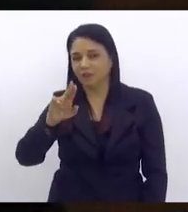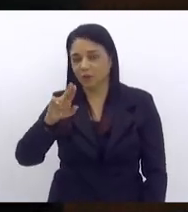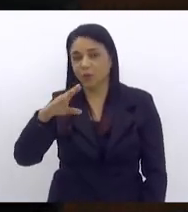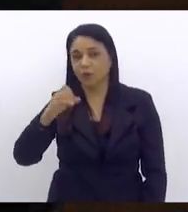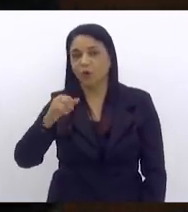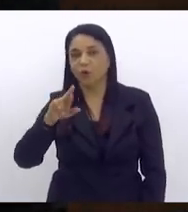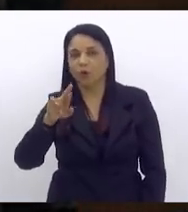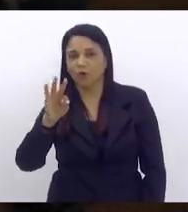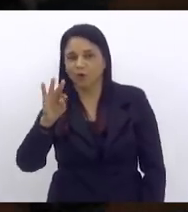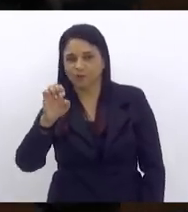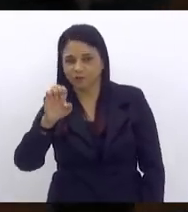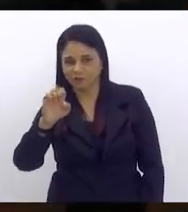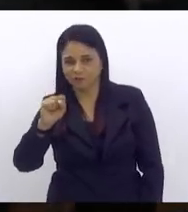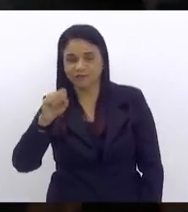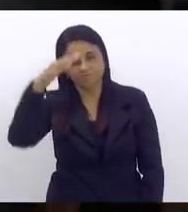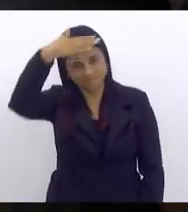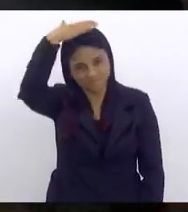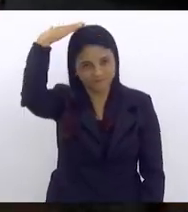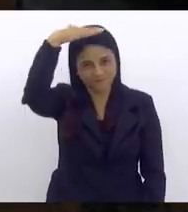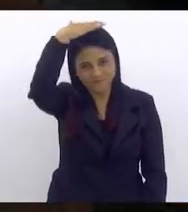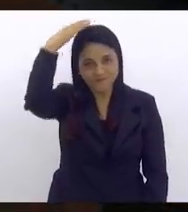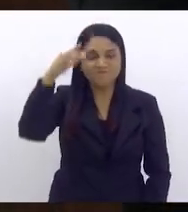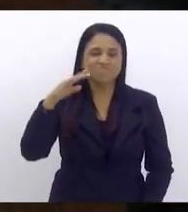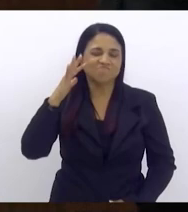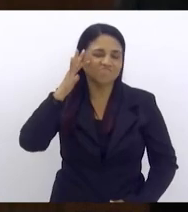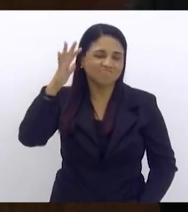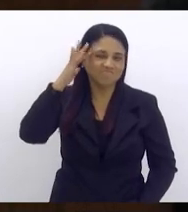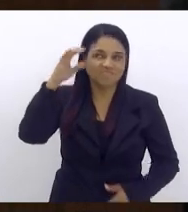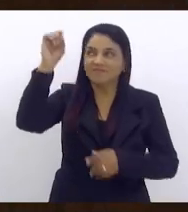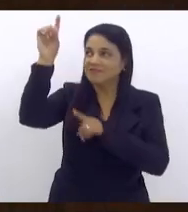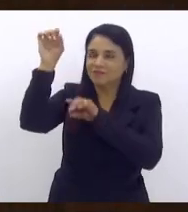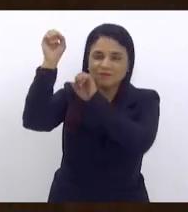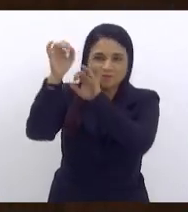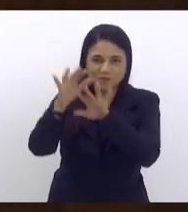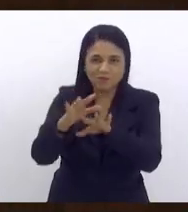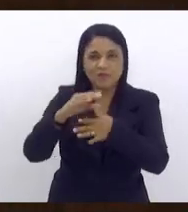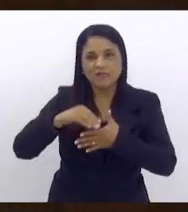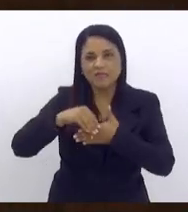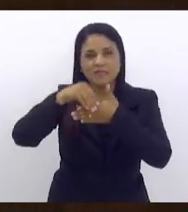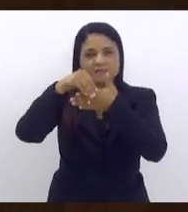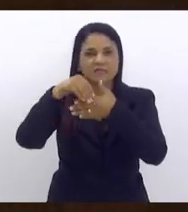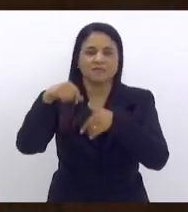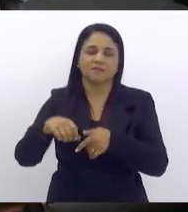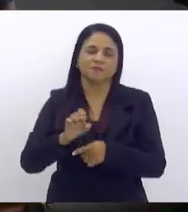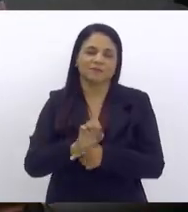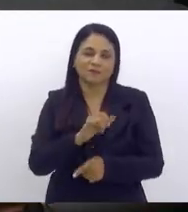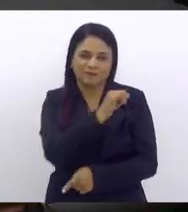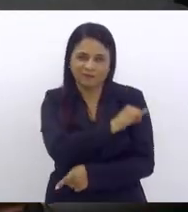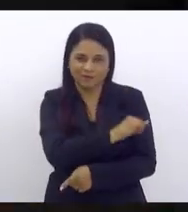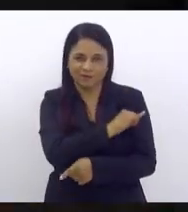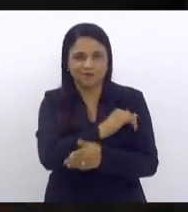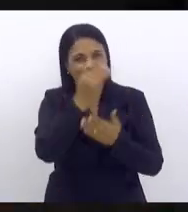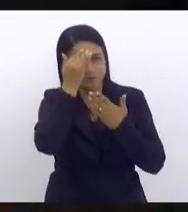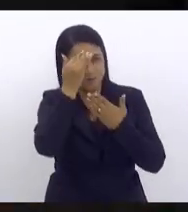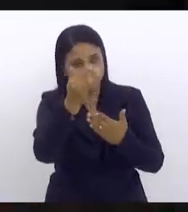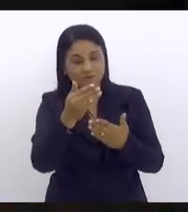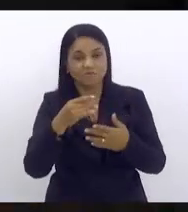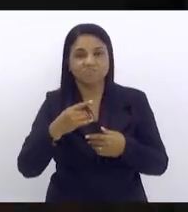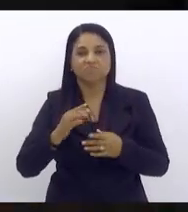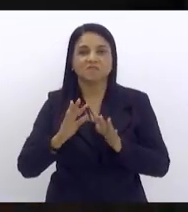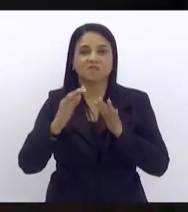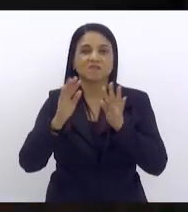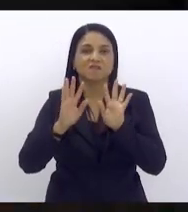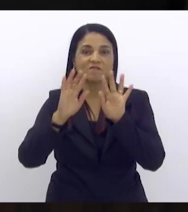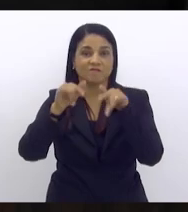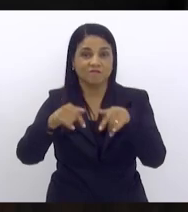abençoe abundantemente, realize todos os seus sonhos e que você continue sendo esse grande líder aqui no Estado do Rio de Janeiro. Muito obrigado. Nada mais à venda, Tatá. Passa